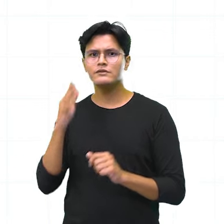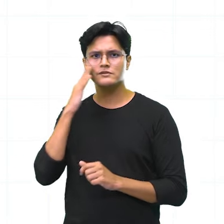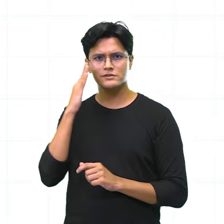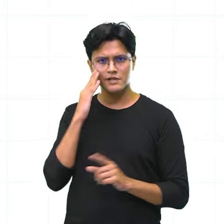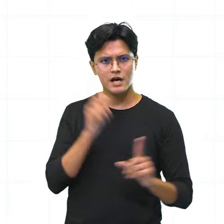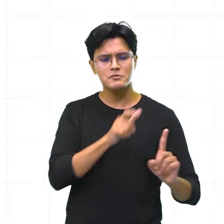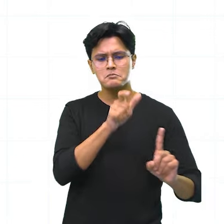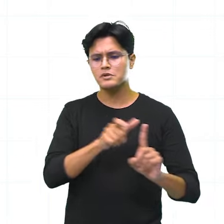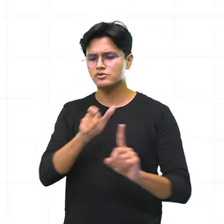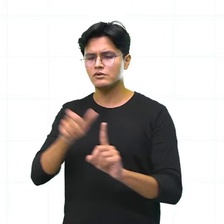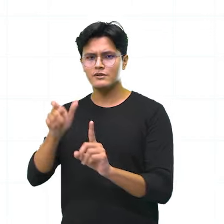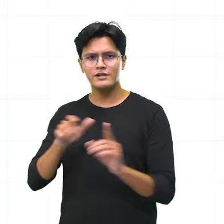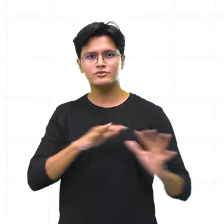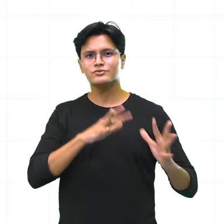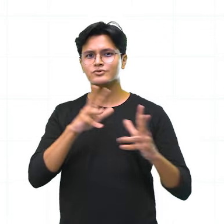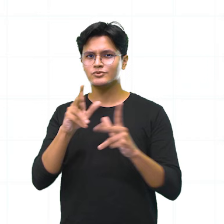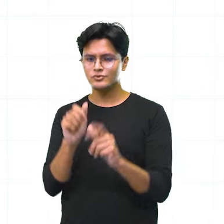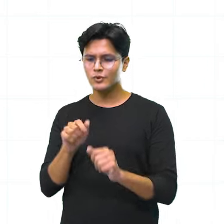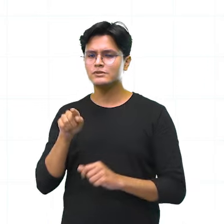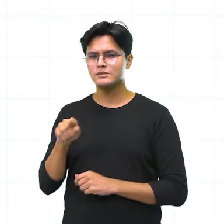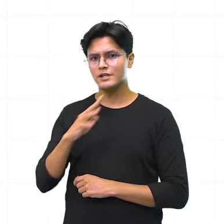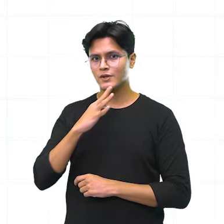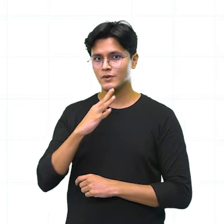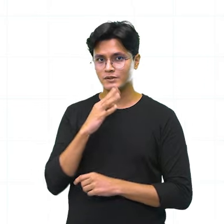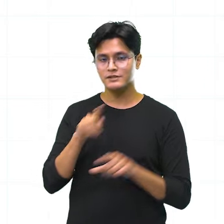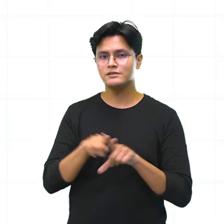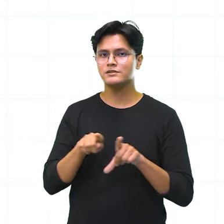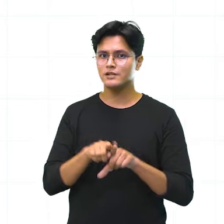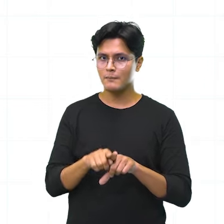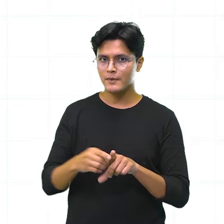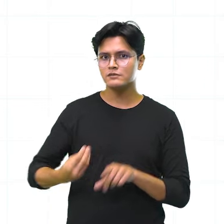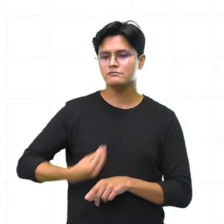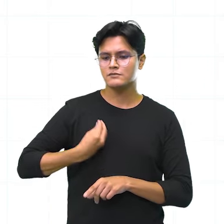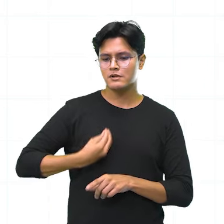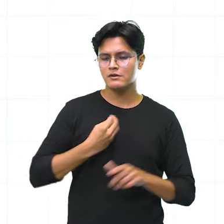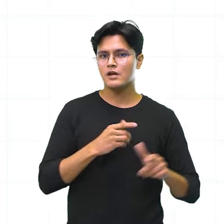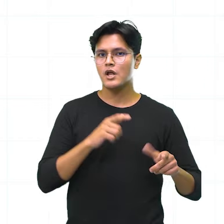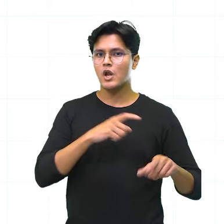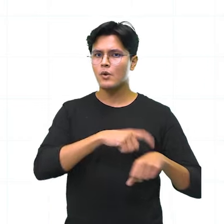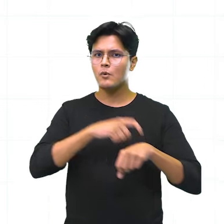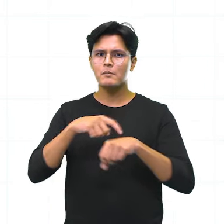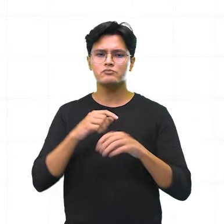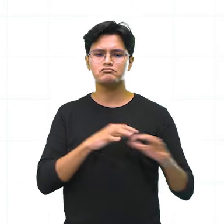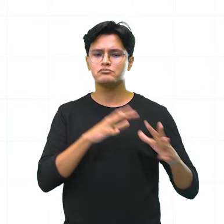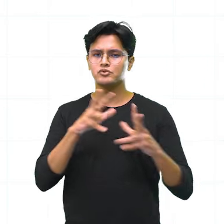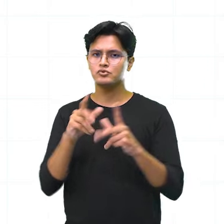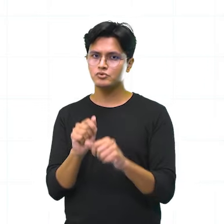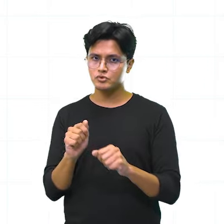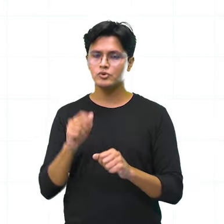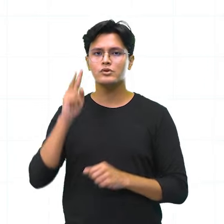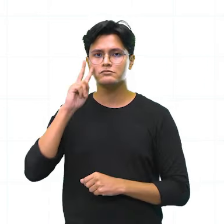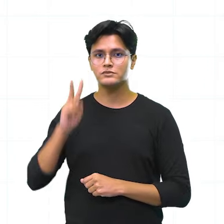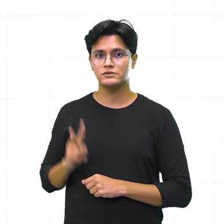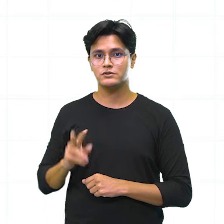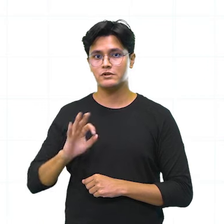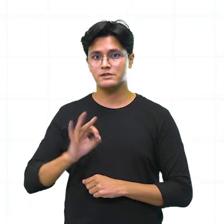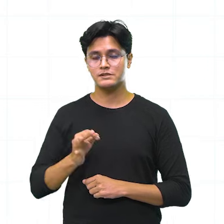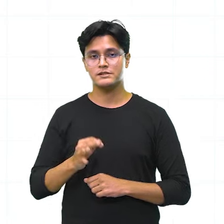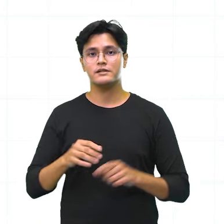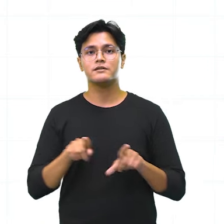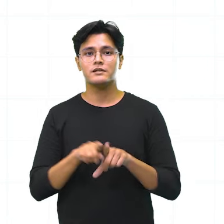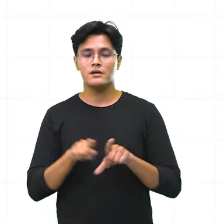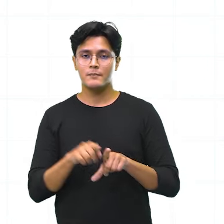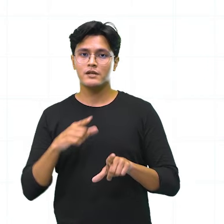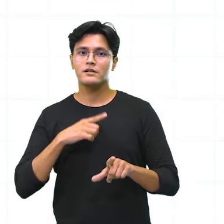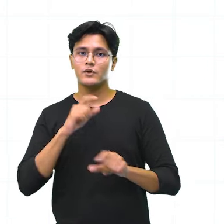personagens, ele vai estar presente em todos os momentos, né, ali da nossa narrativa. Nós temos o